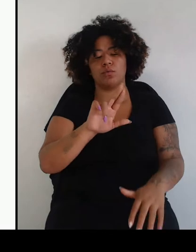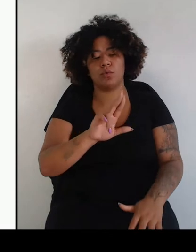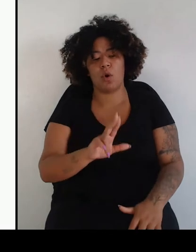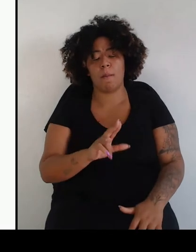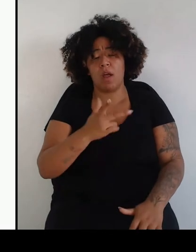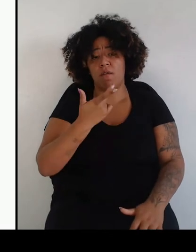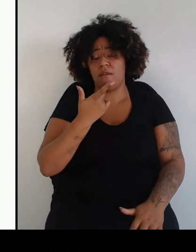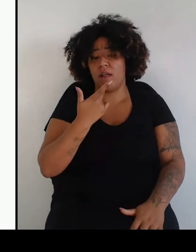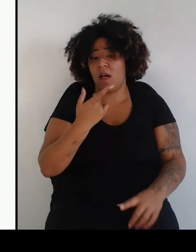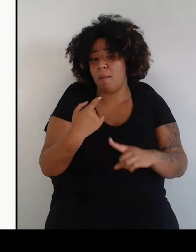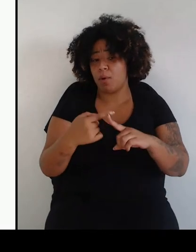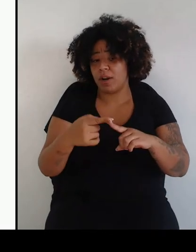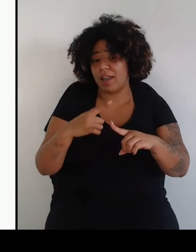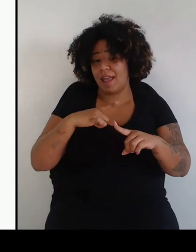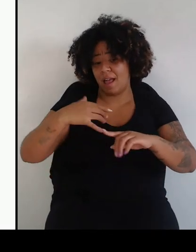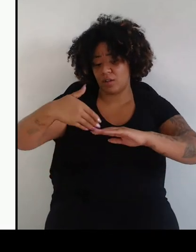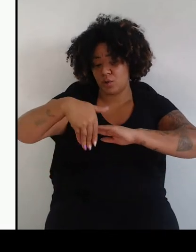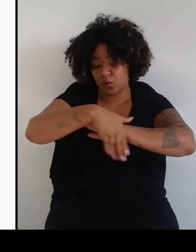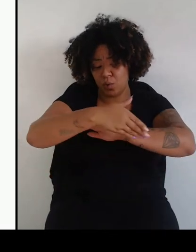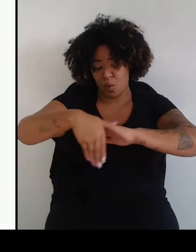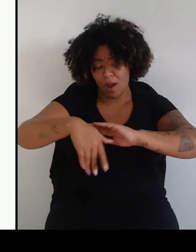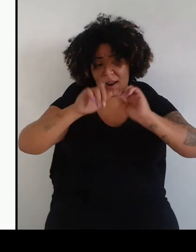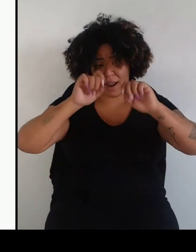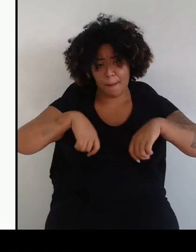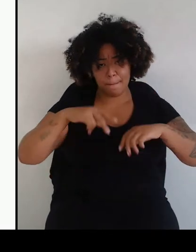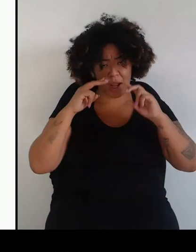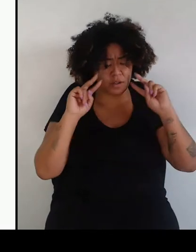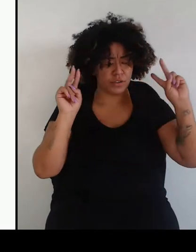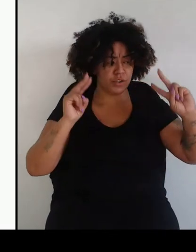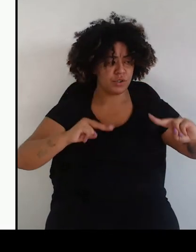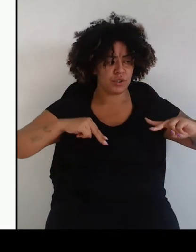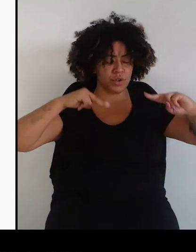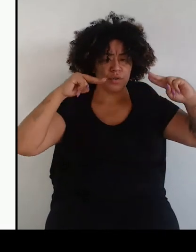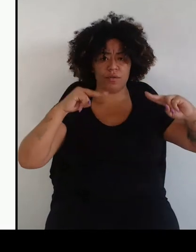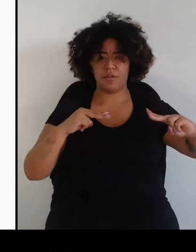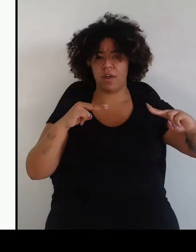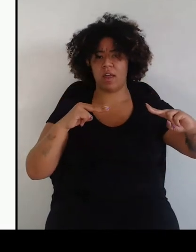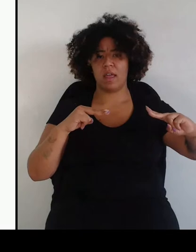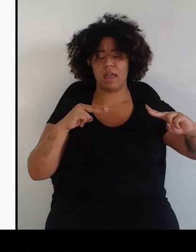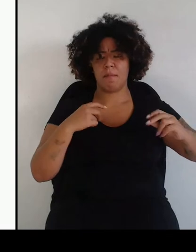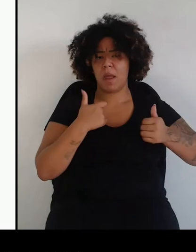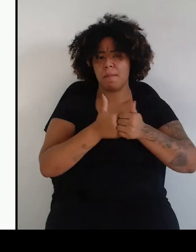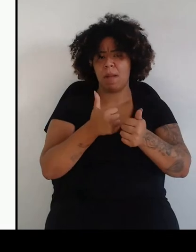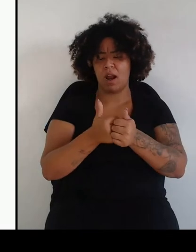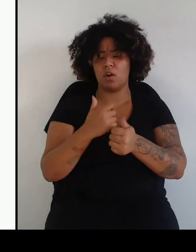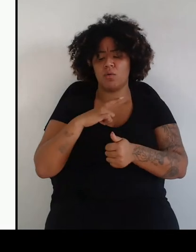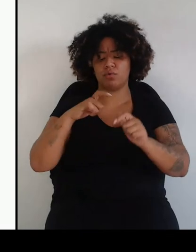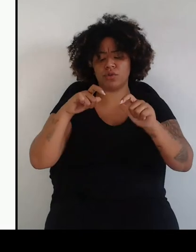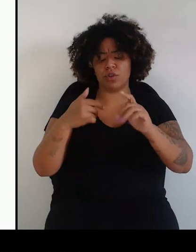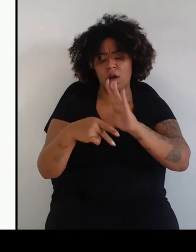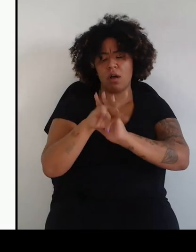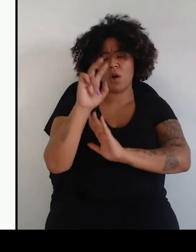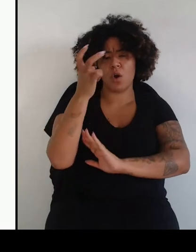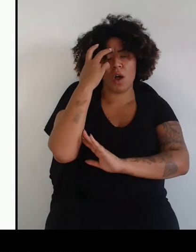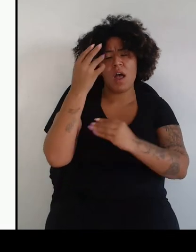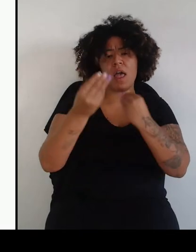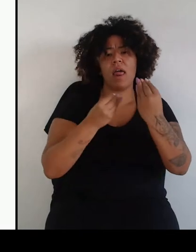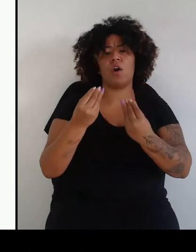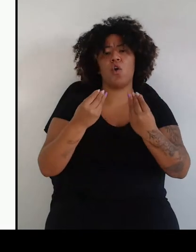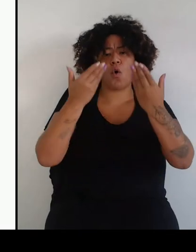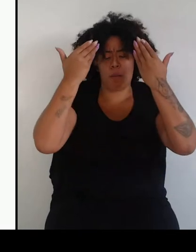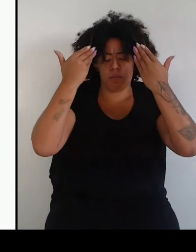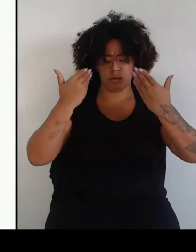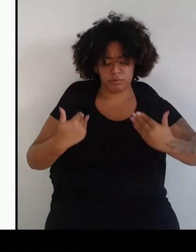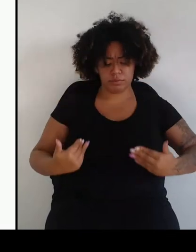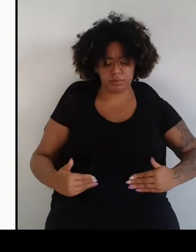tornam um lugar em que os homens podiam ver e ser vistos ao lado da cultura mostrando a beleza do corpo masculino